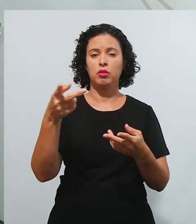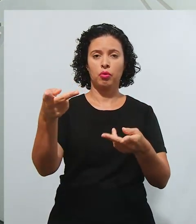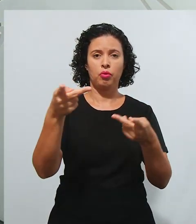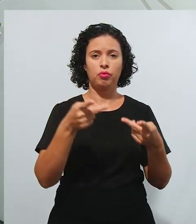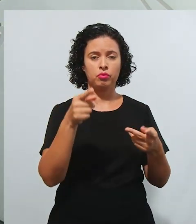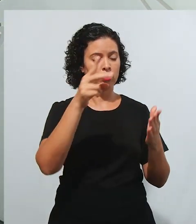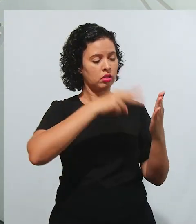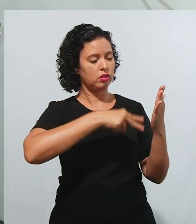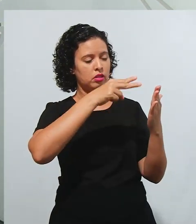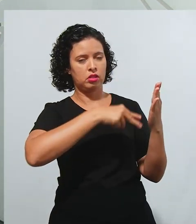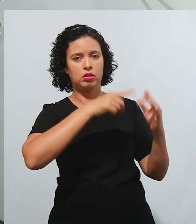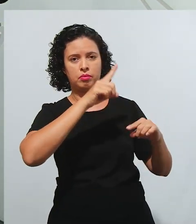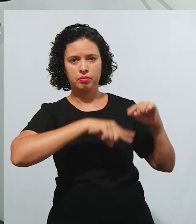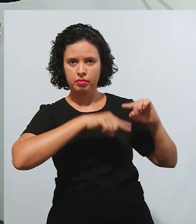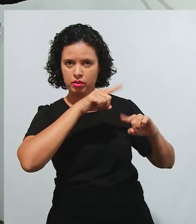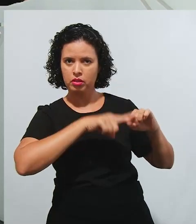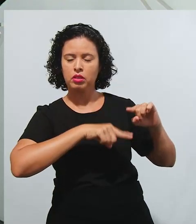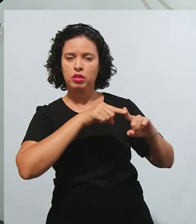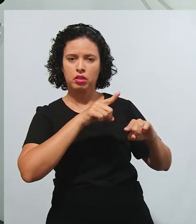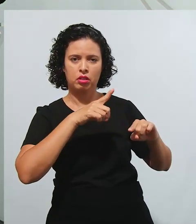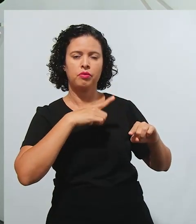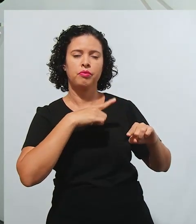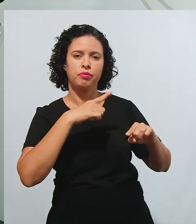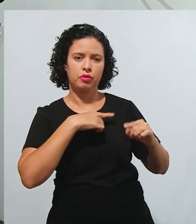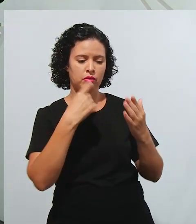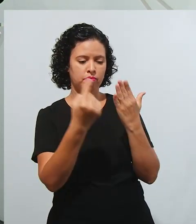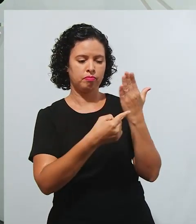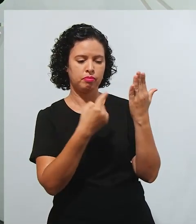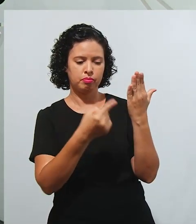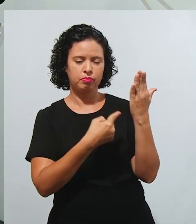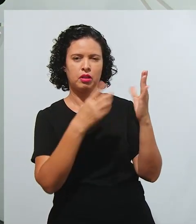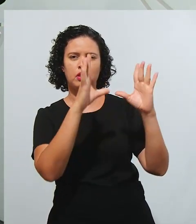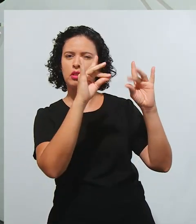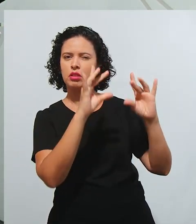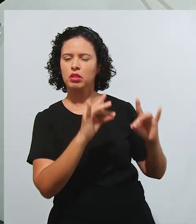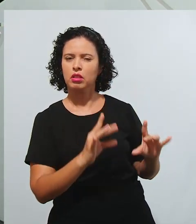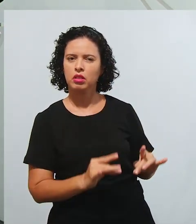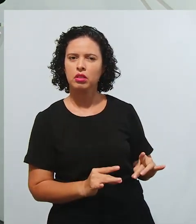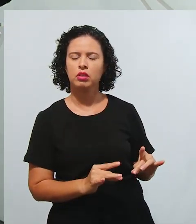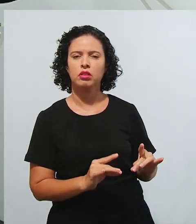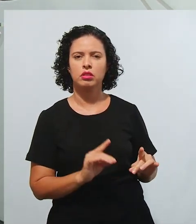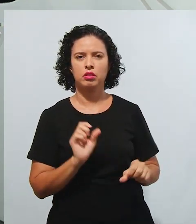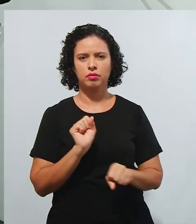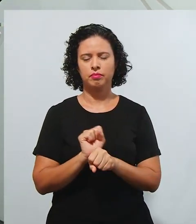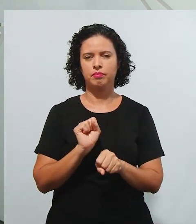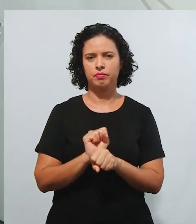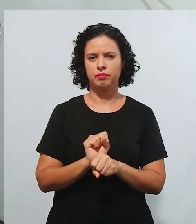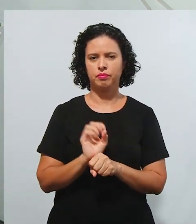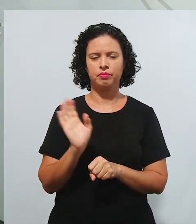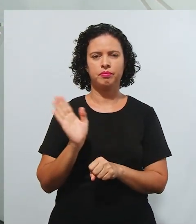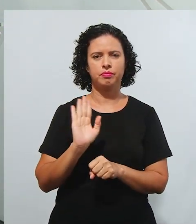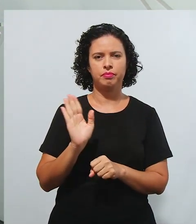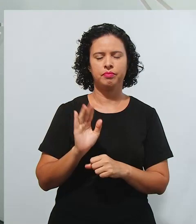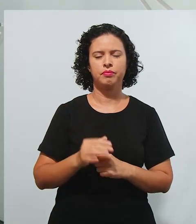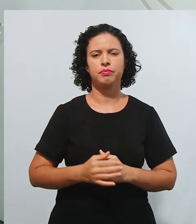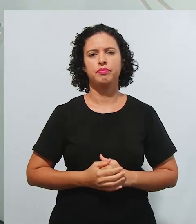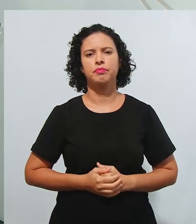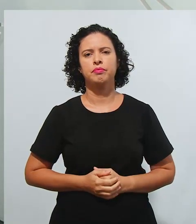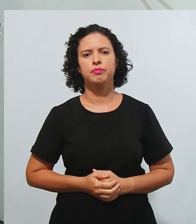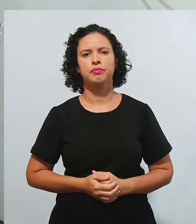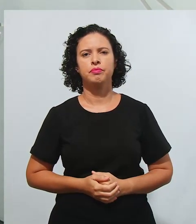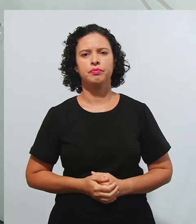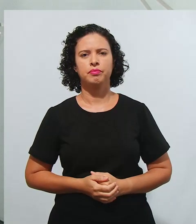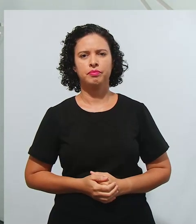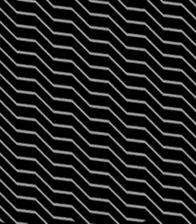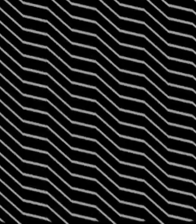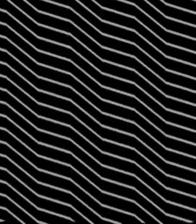fazer a leitura do material complementar que vai trazer essas questões mais detalhadas e aguardo você na unidade número 3. Até